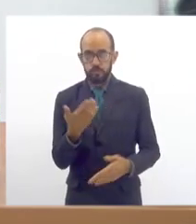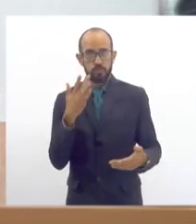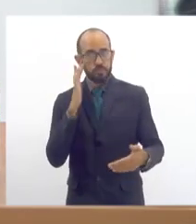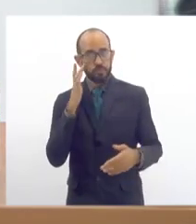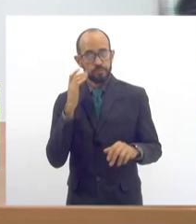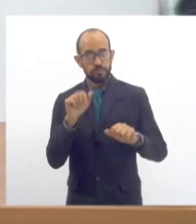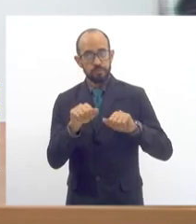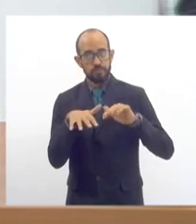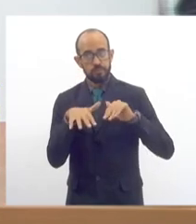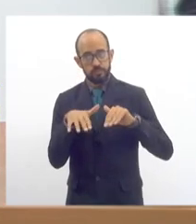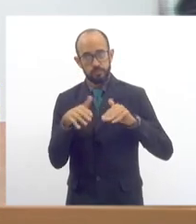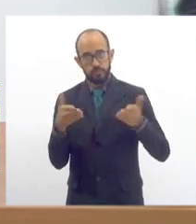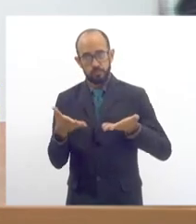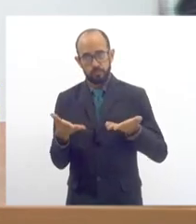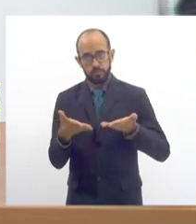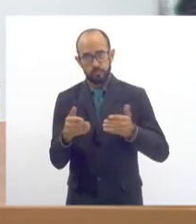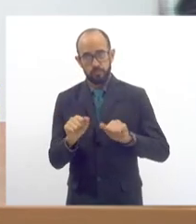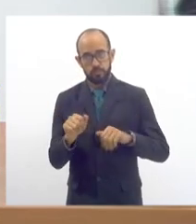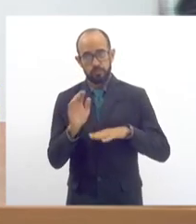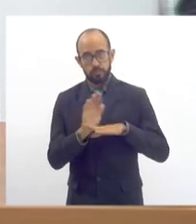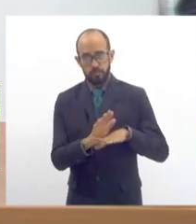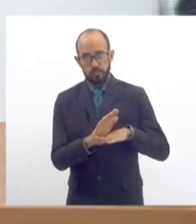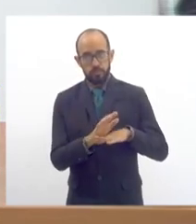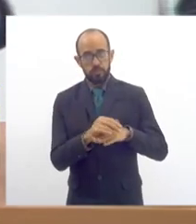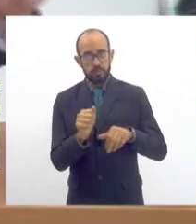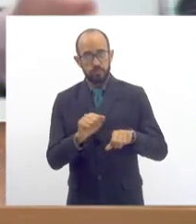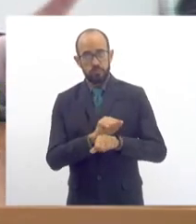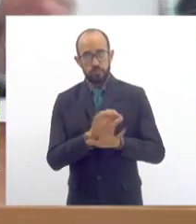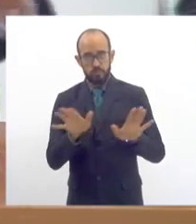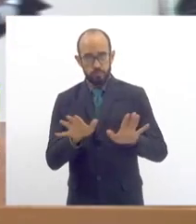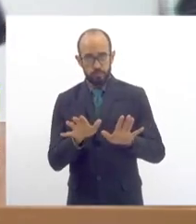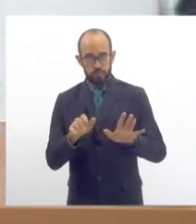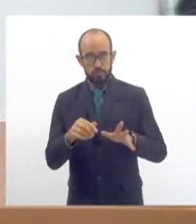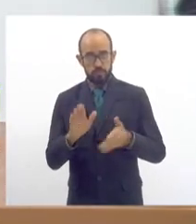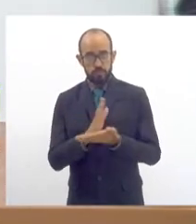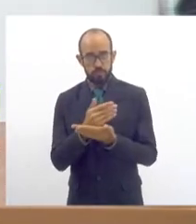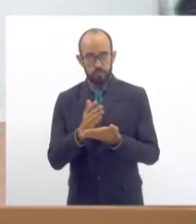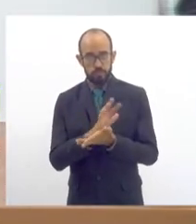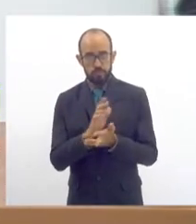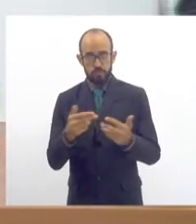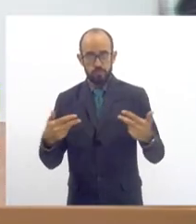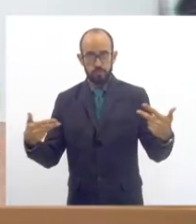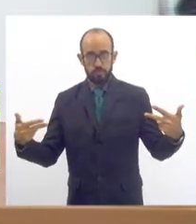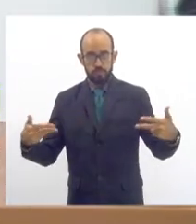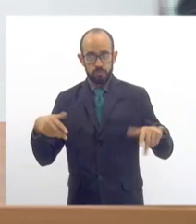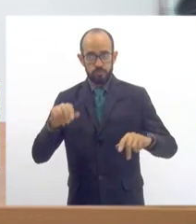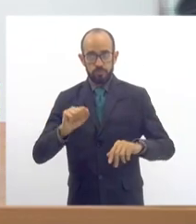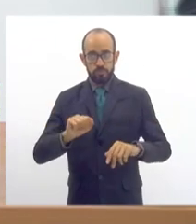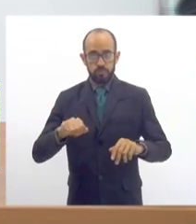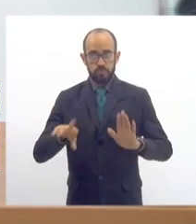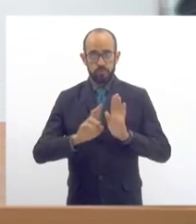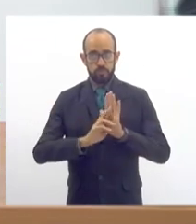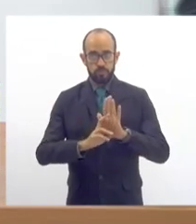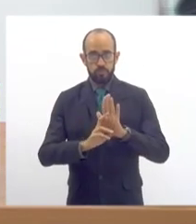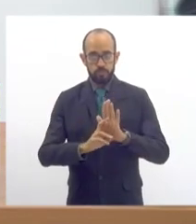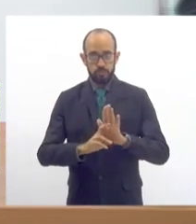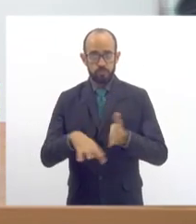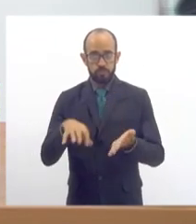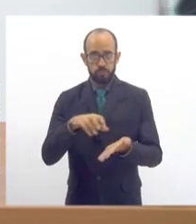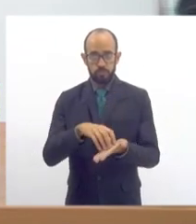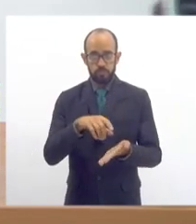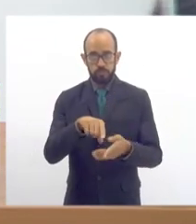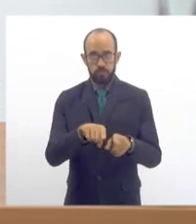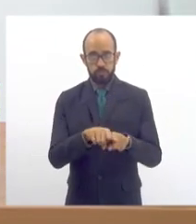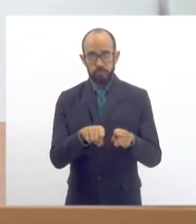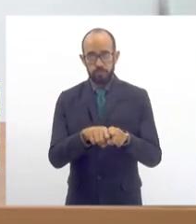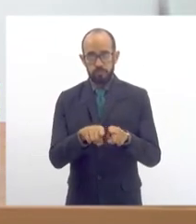a esclarecer alguns pontos que precisam ser esclarecidos, tanto por parte da representação da categoria quanto por parte do órgão, mas